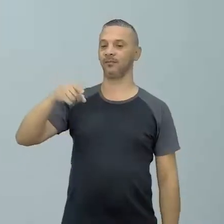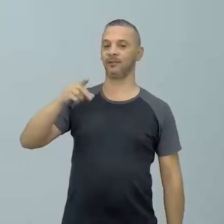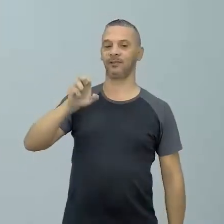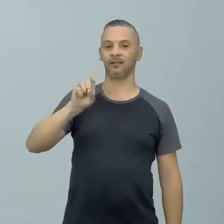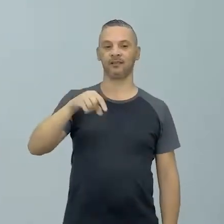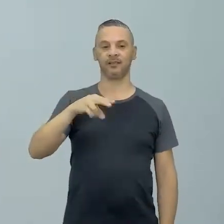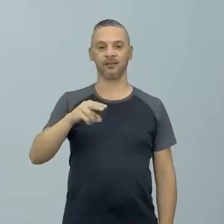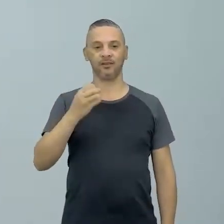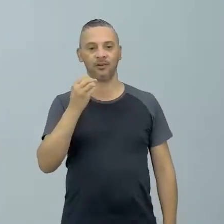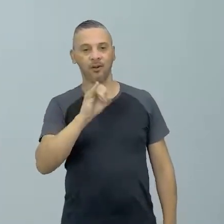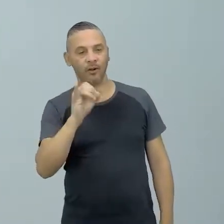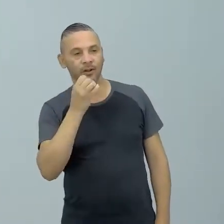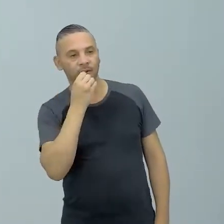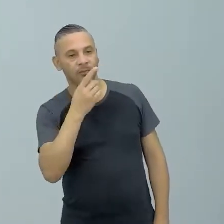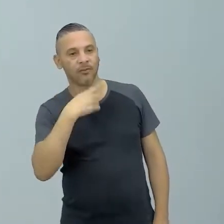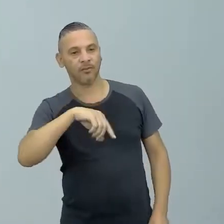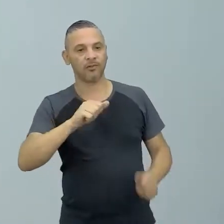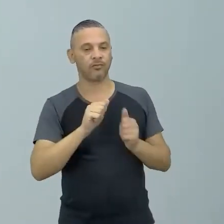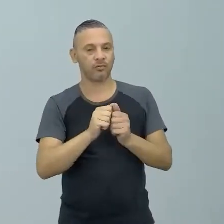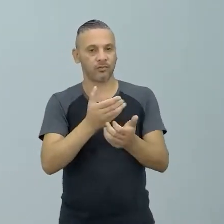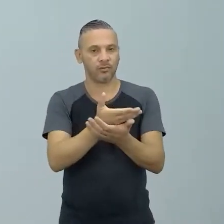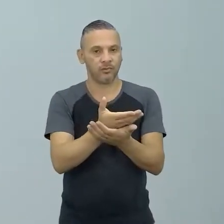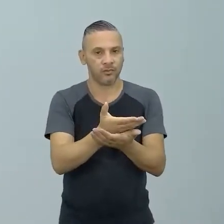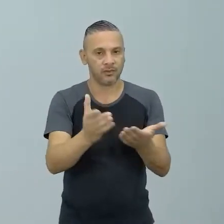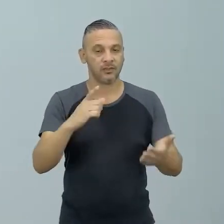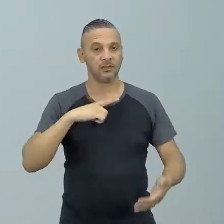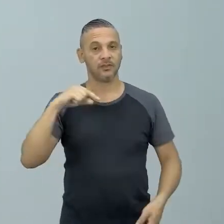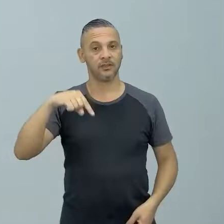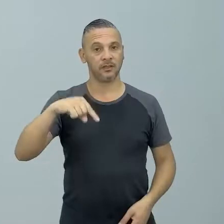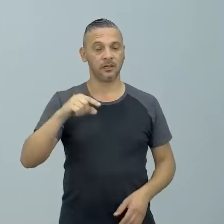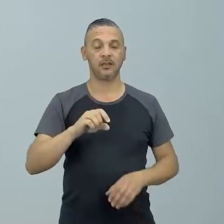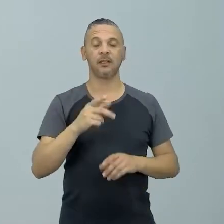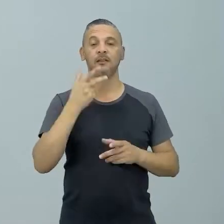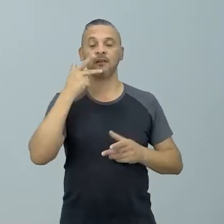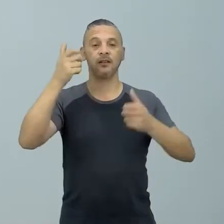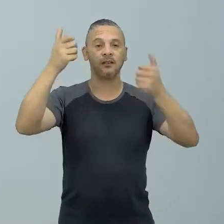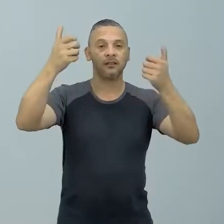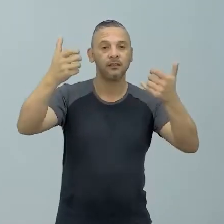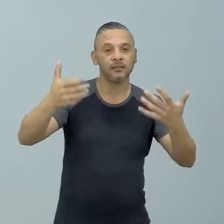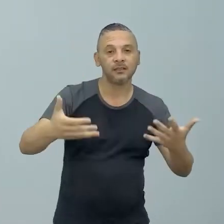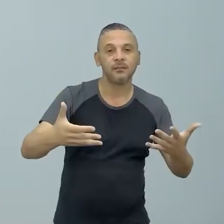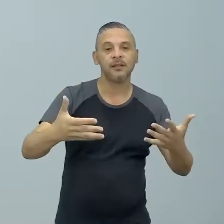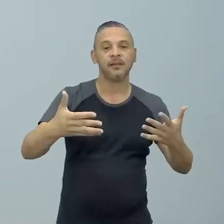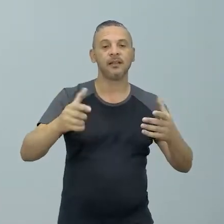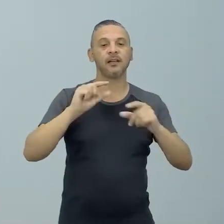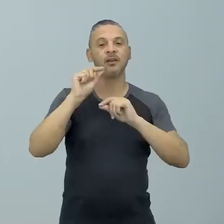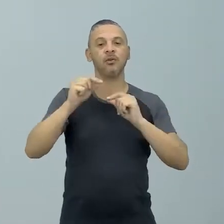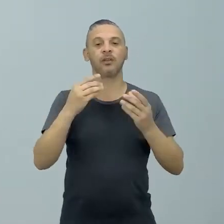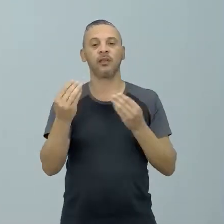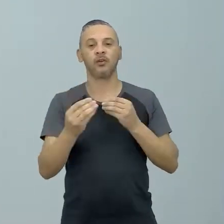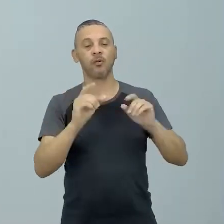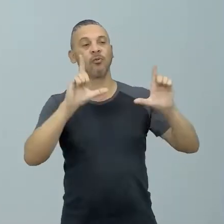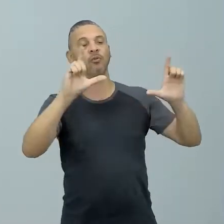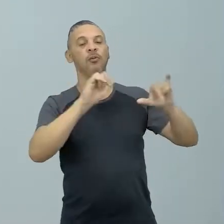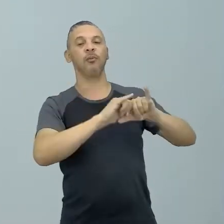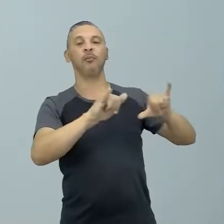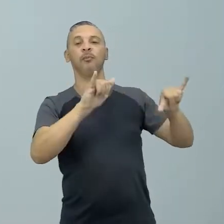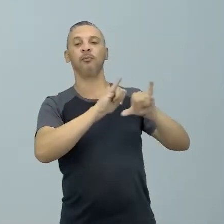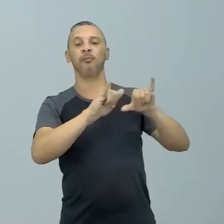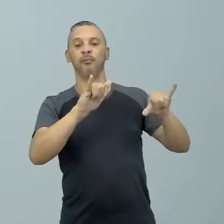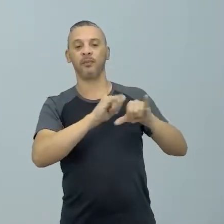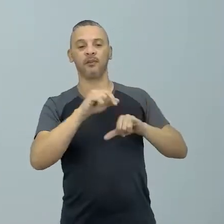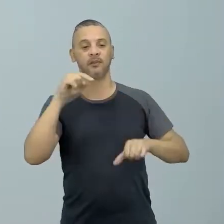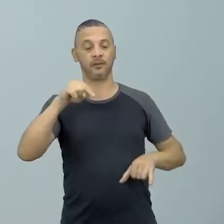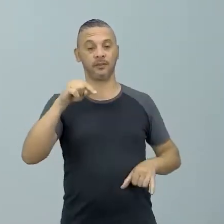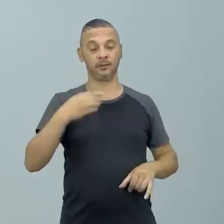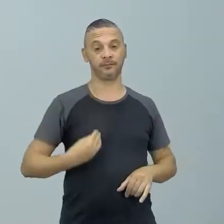Oi, gente, tudo bem? É muito bom estar aqui com vocês para falar sobre a influência da mídia na